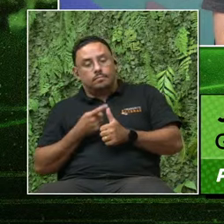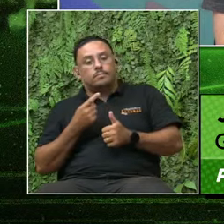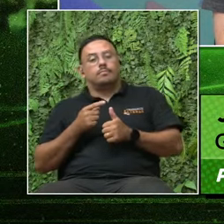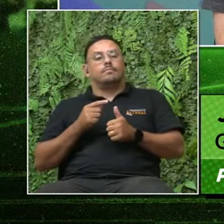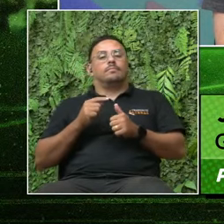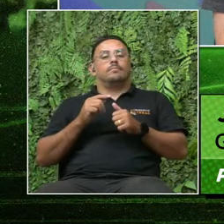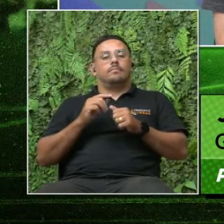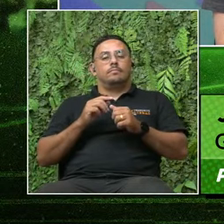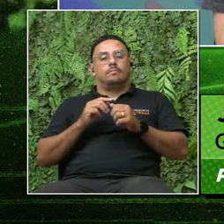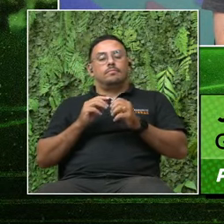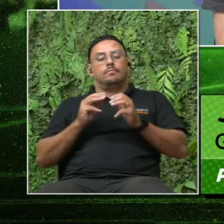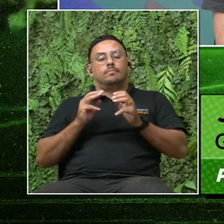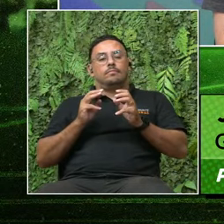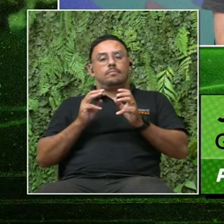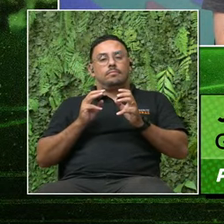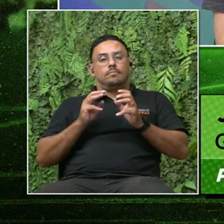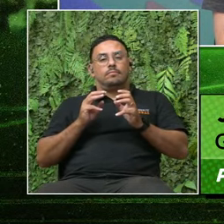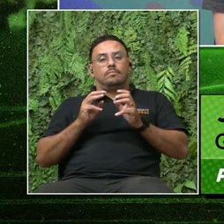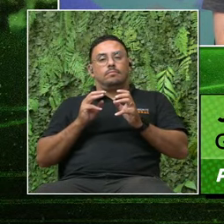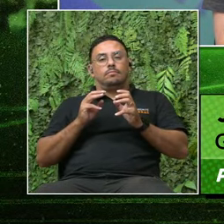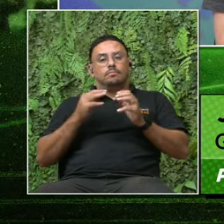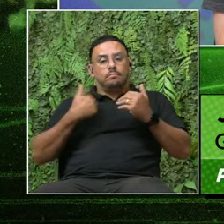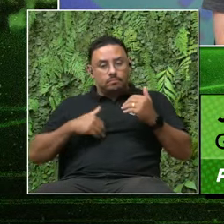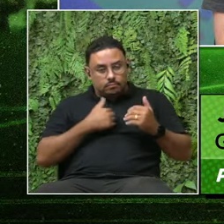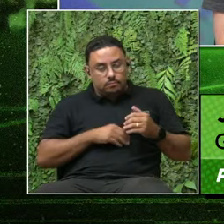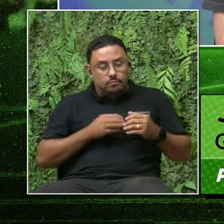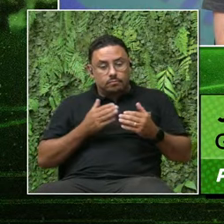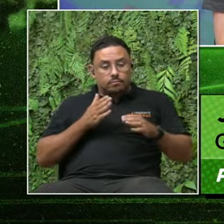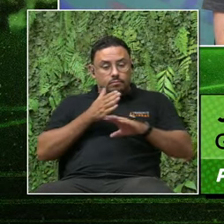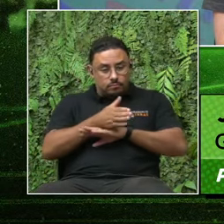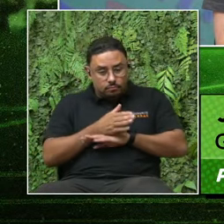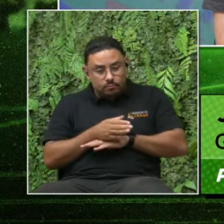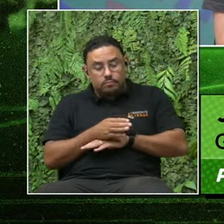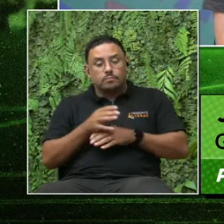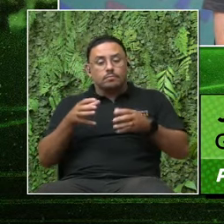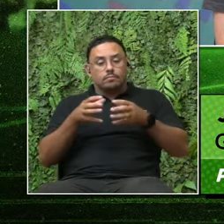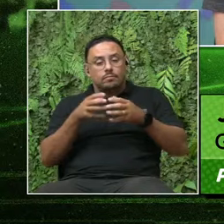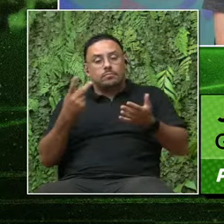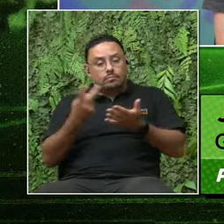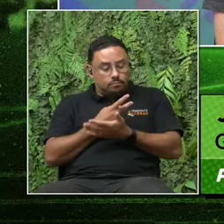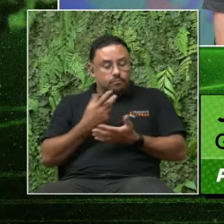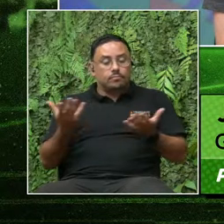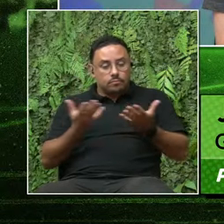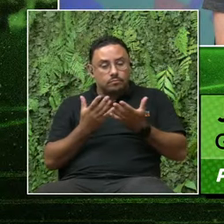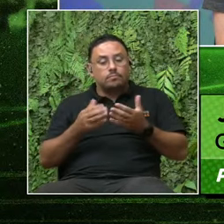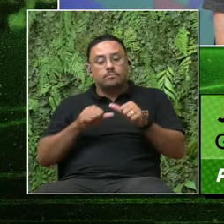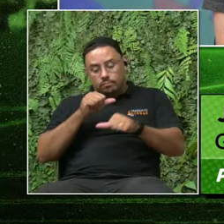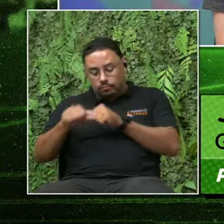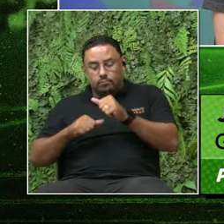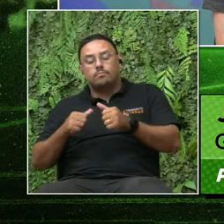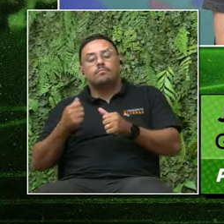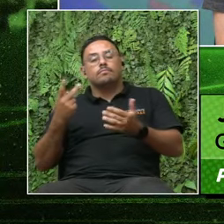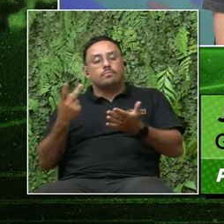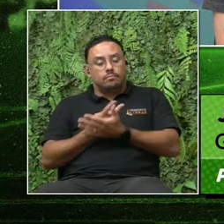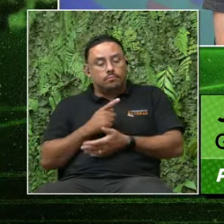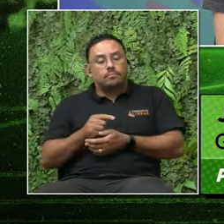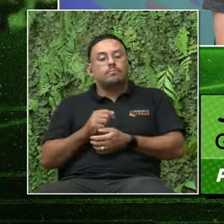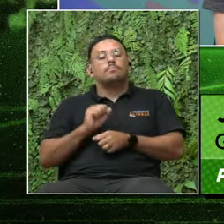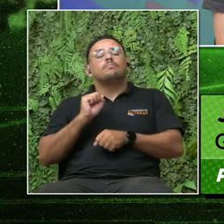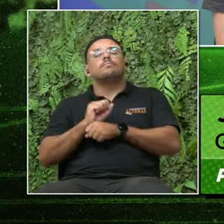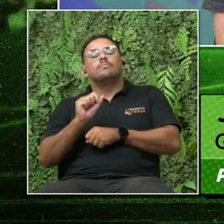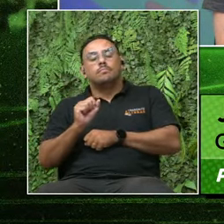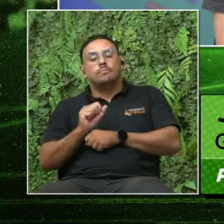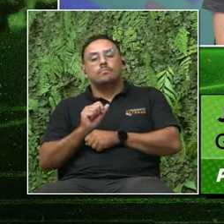arena porque entrou com time errado e hoje mexeu errado entendeu ele já provou vai esperar o que o